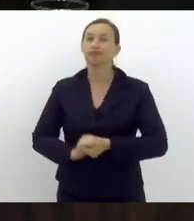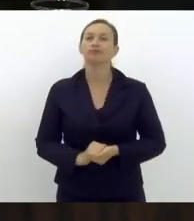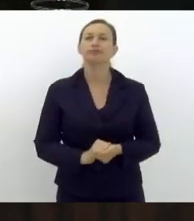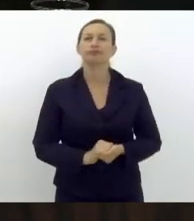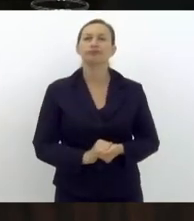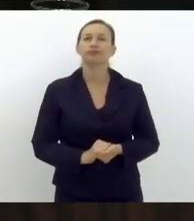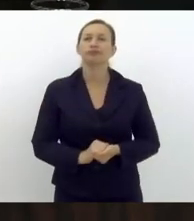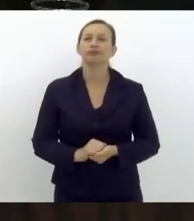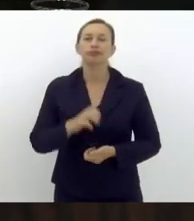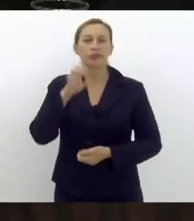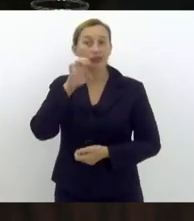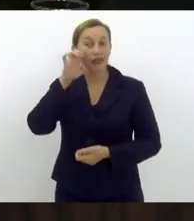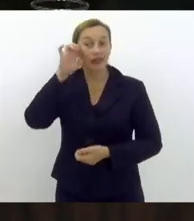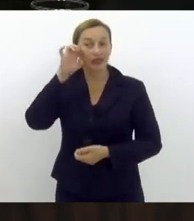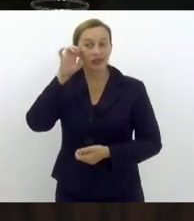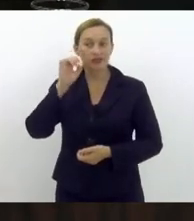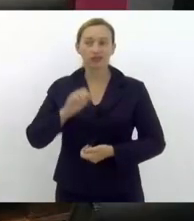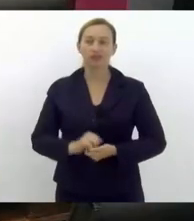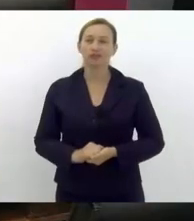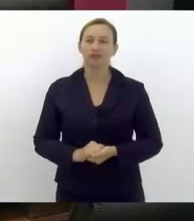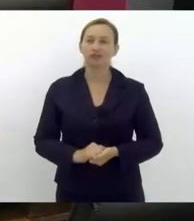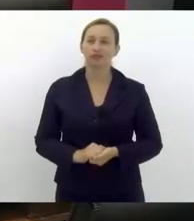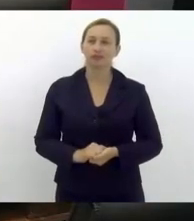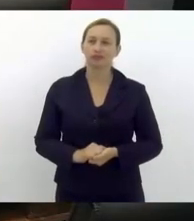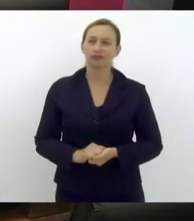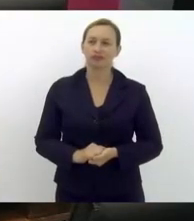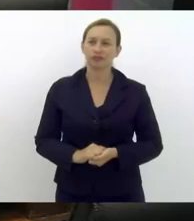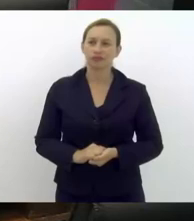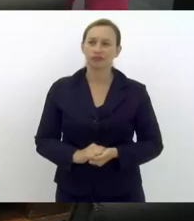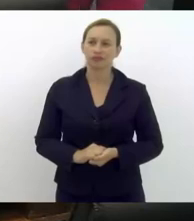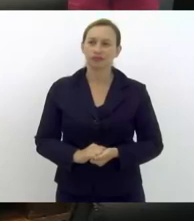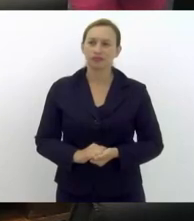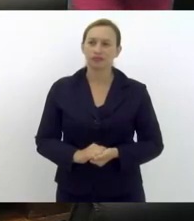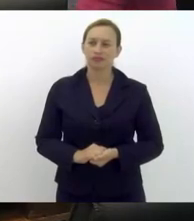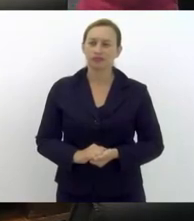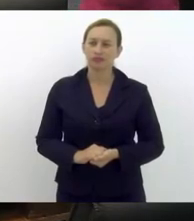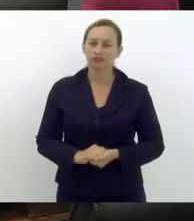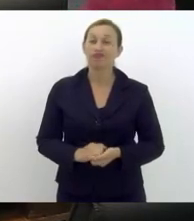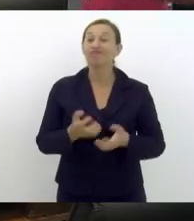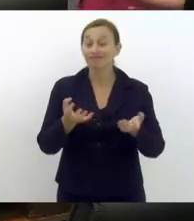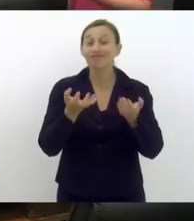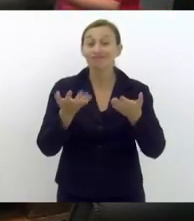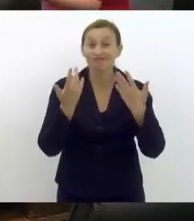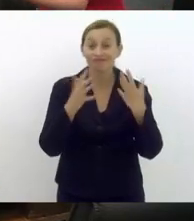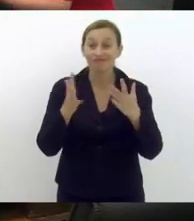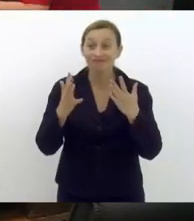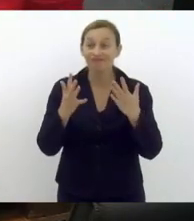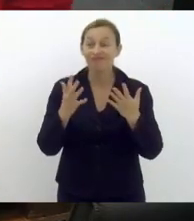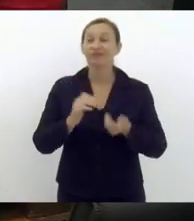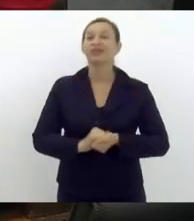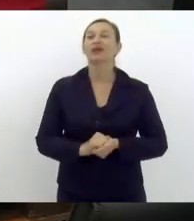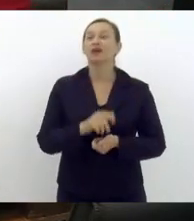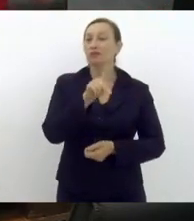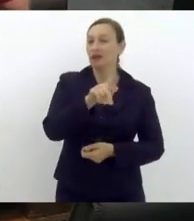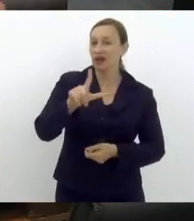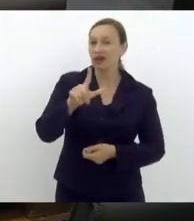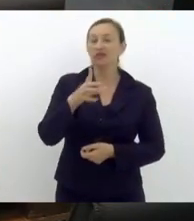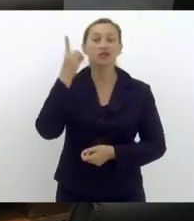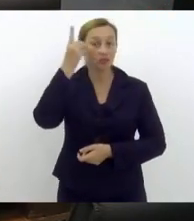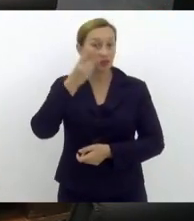Para discutir, nossa Érica Takimoto. Obrigada, boa tarde, presidente. Deputada. Eu queria saudar o PL do deputado